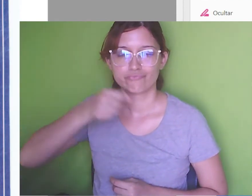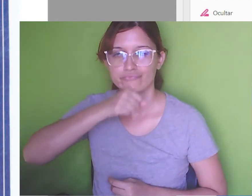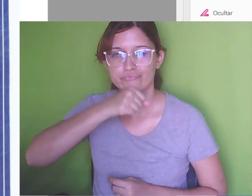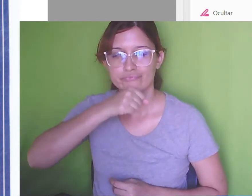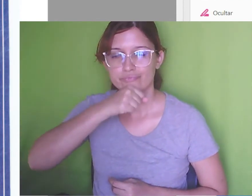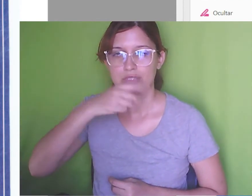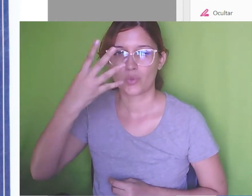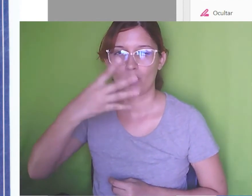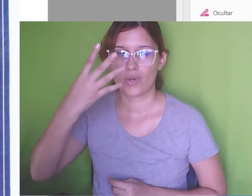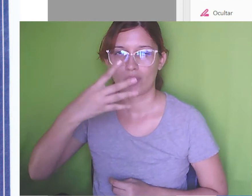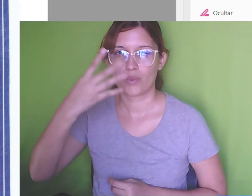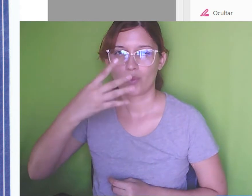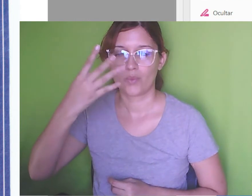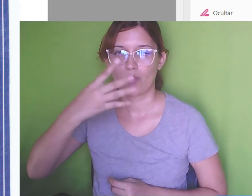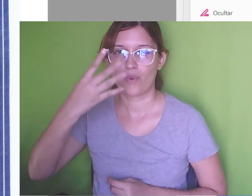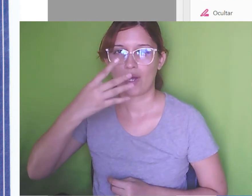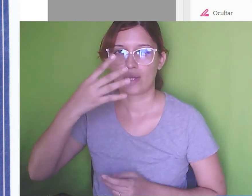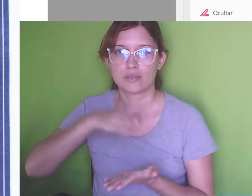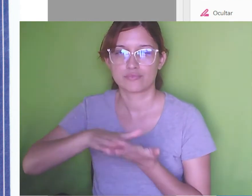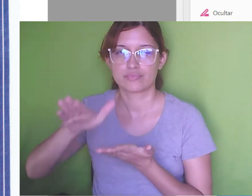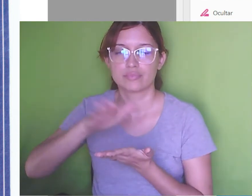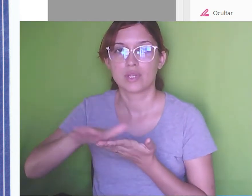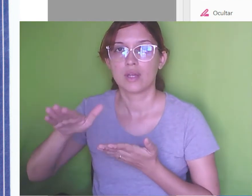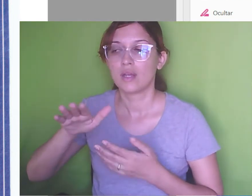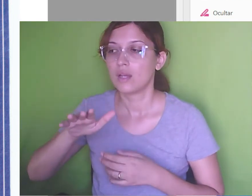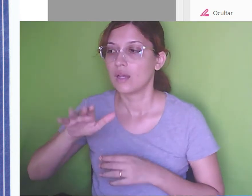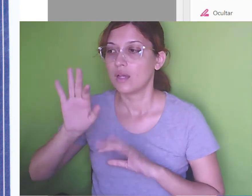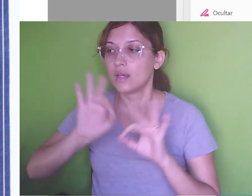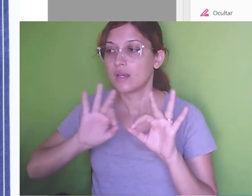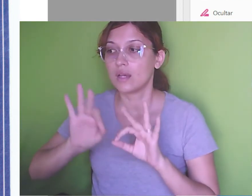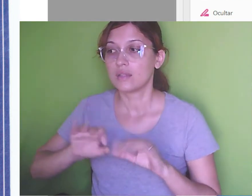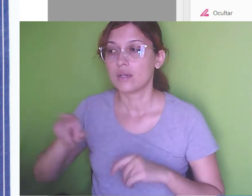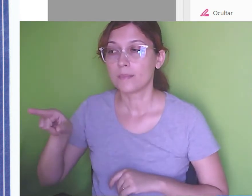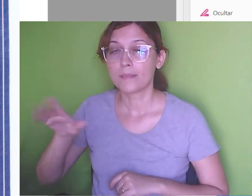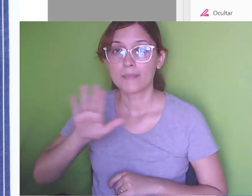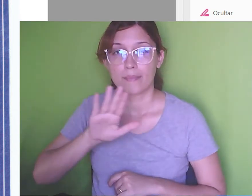Essa edição ela é bem antiga, é a quarta edição.